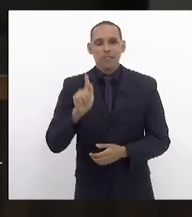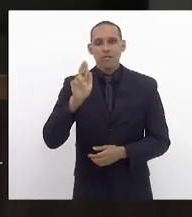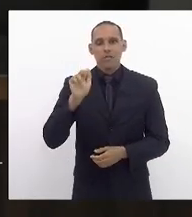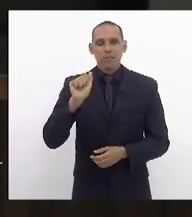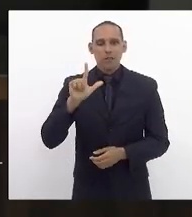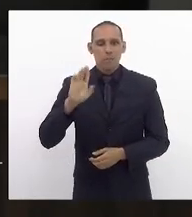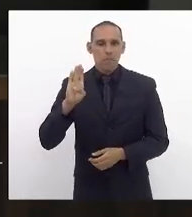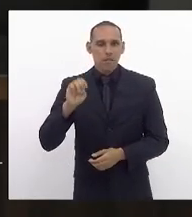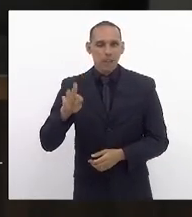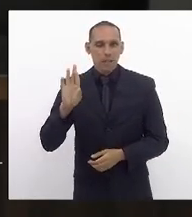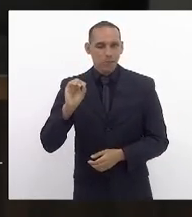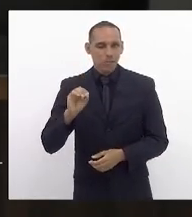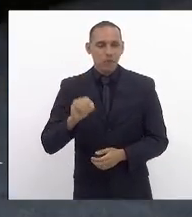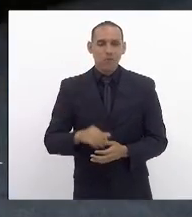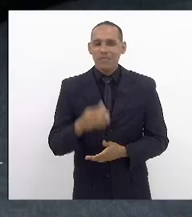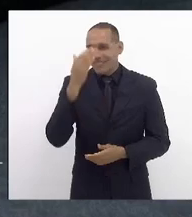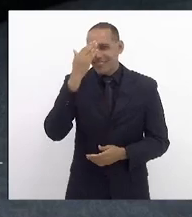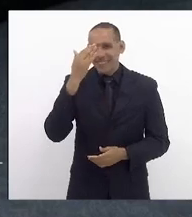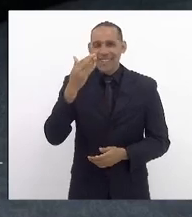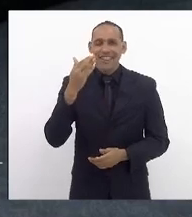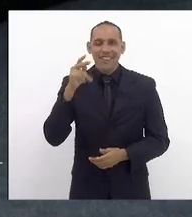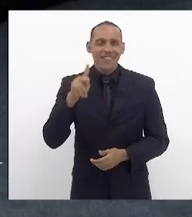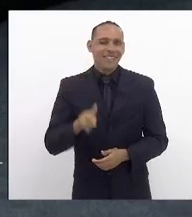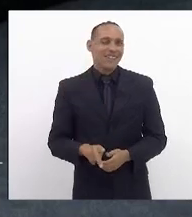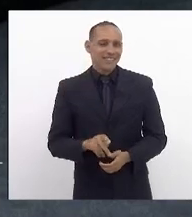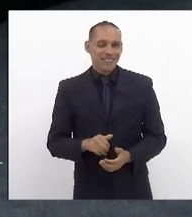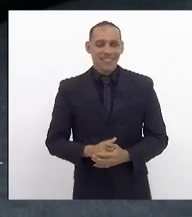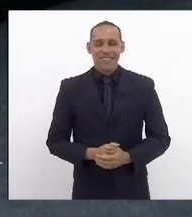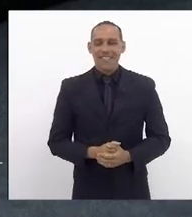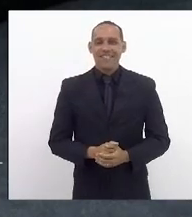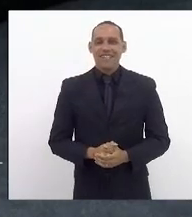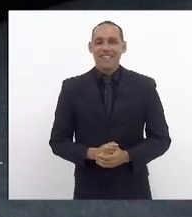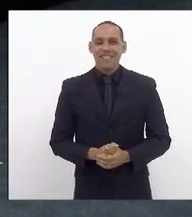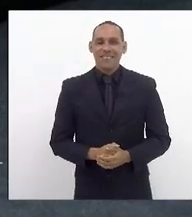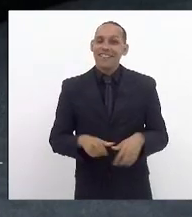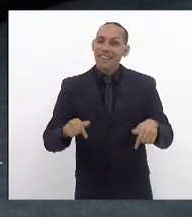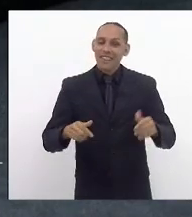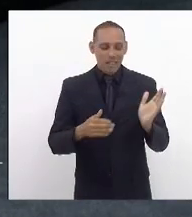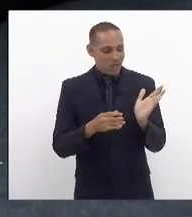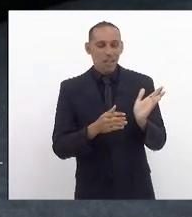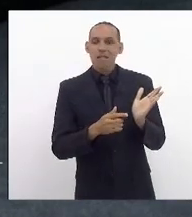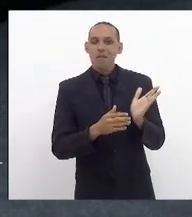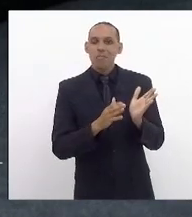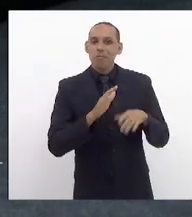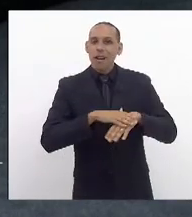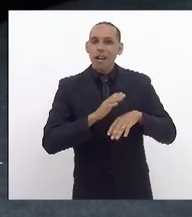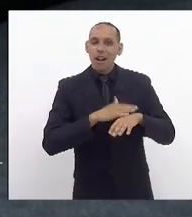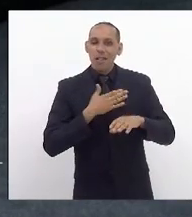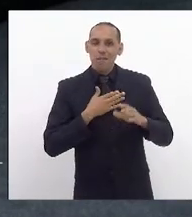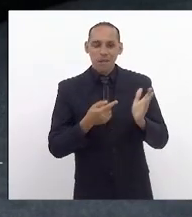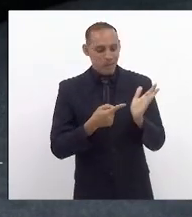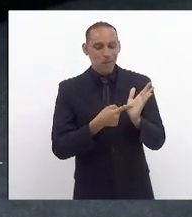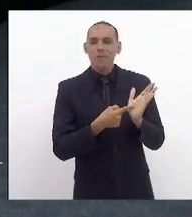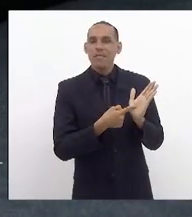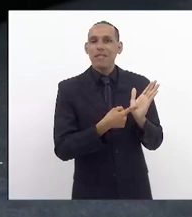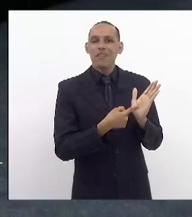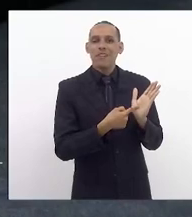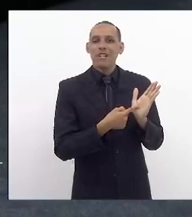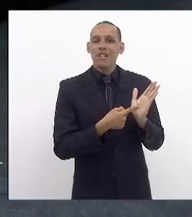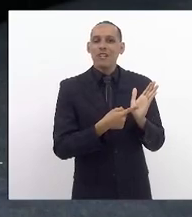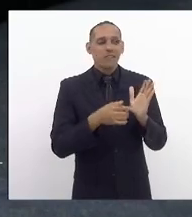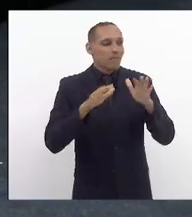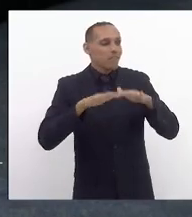Márcio Gualberto. Muito obrigado, senhor presidente. Aqui em minhas mãos, presidente e